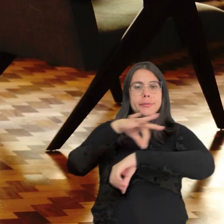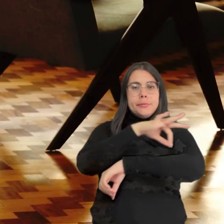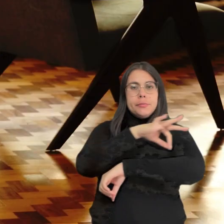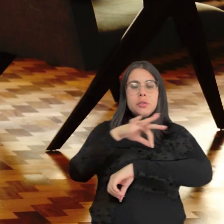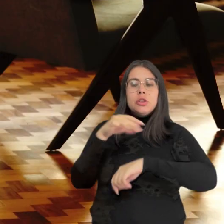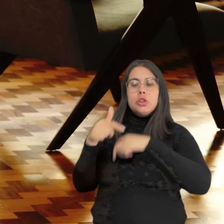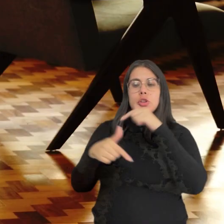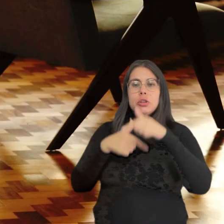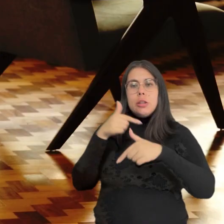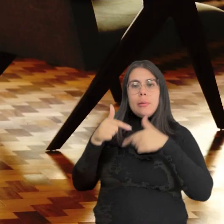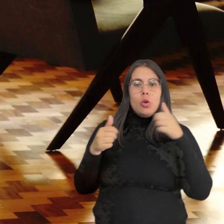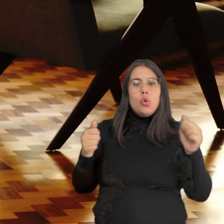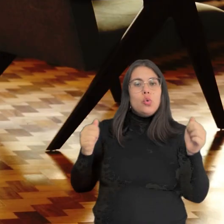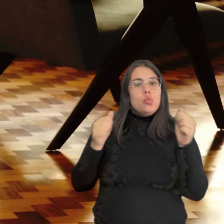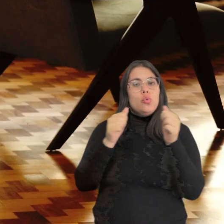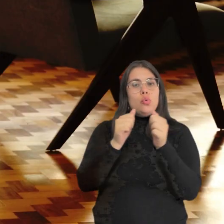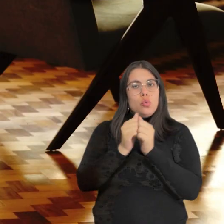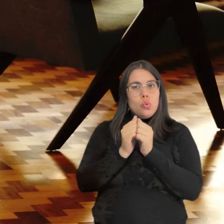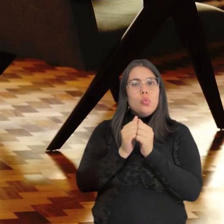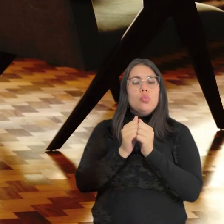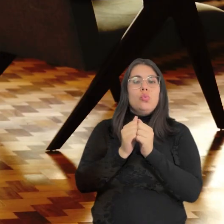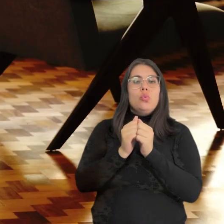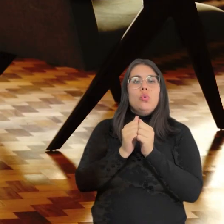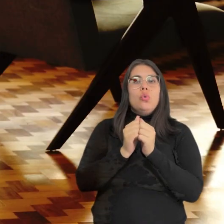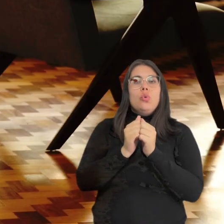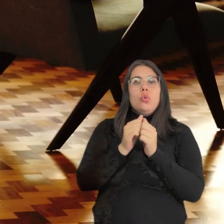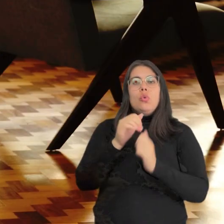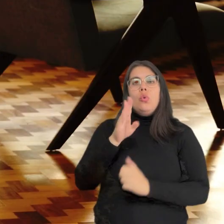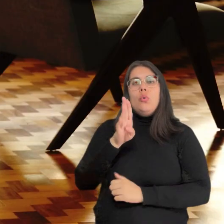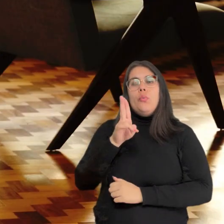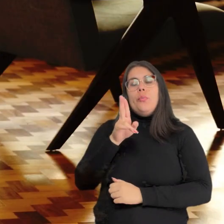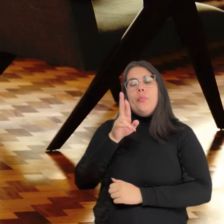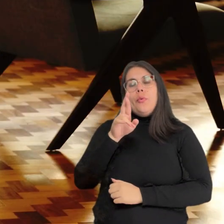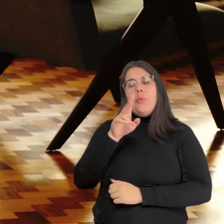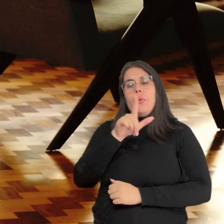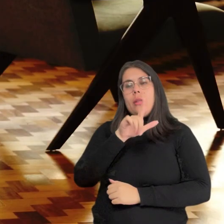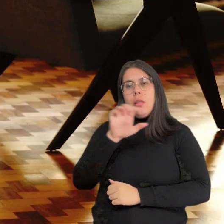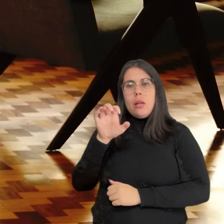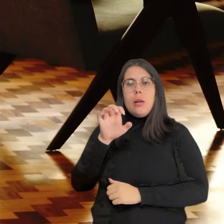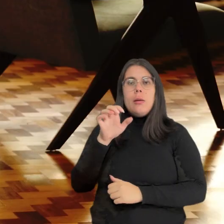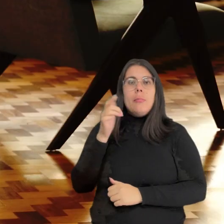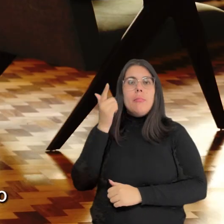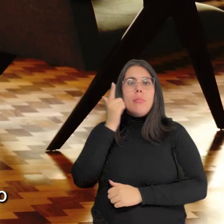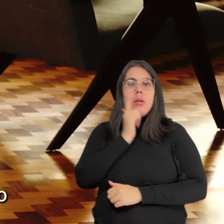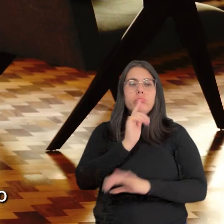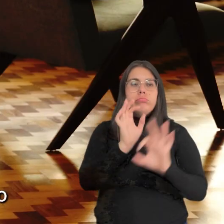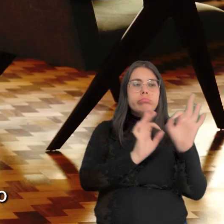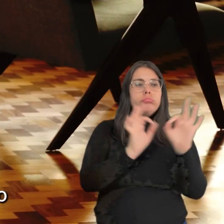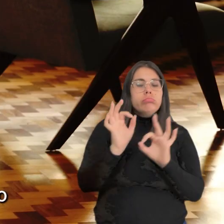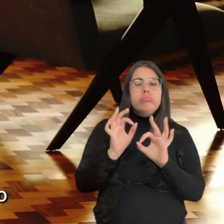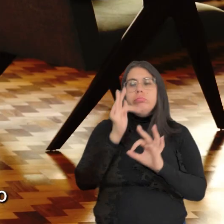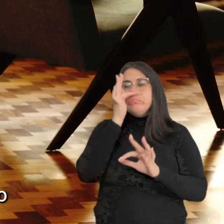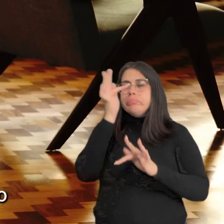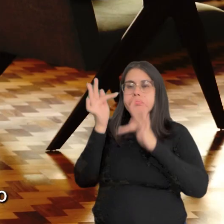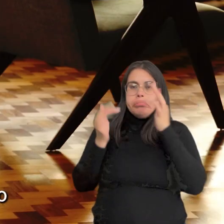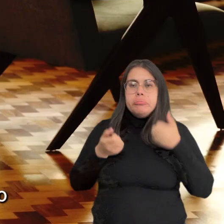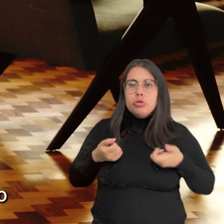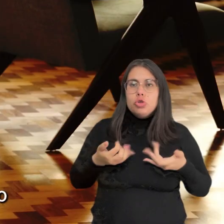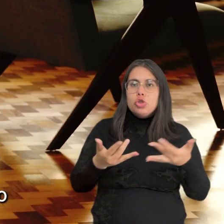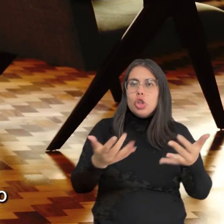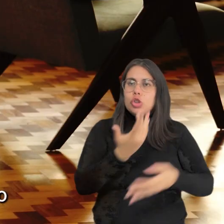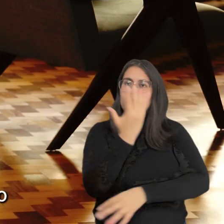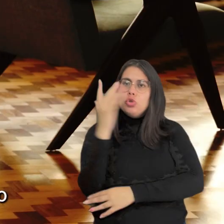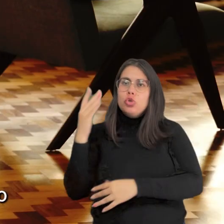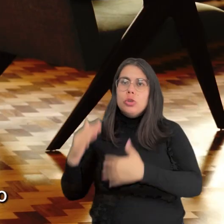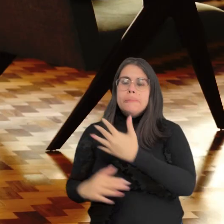o desenvolvimento da recuperação dos jardins, e assim como a